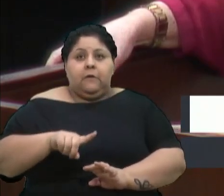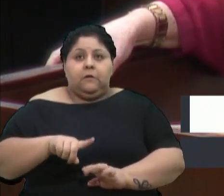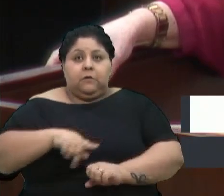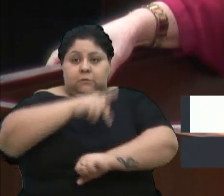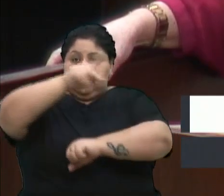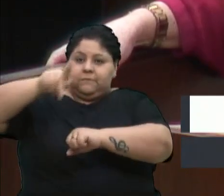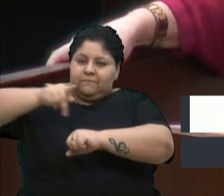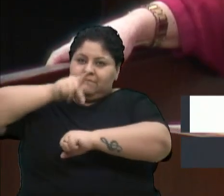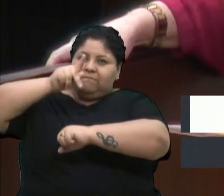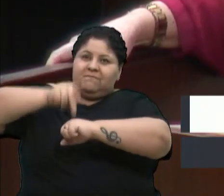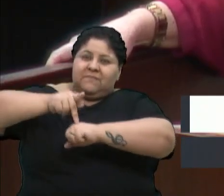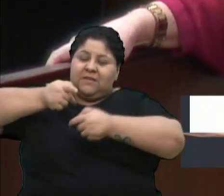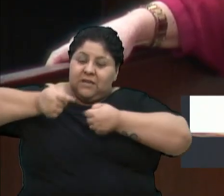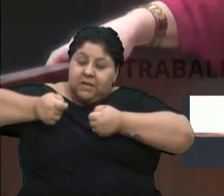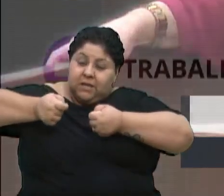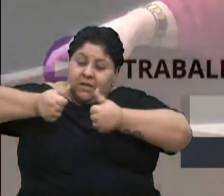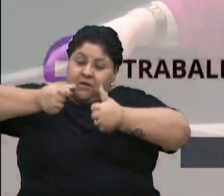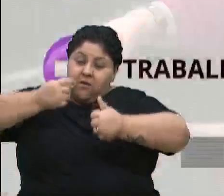país, quase